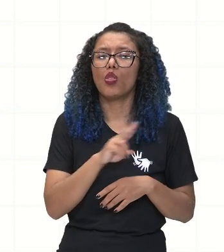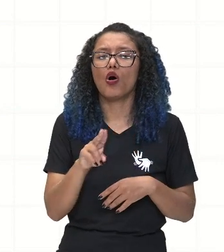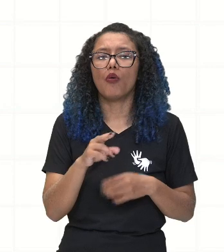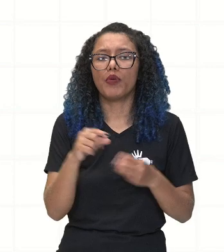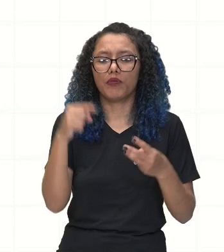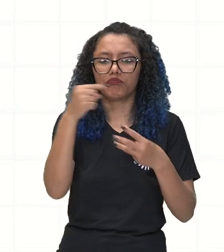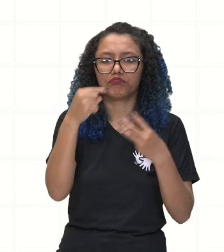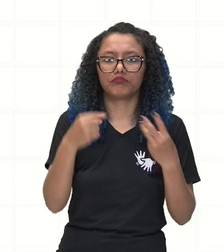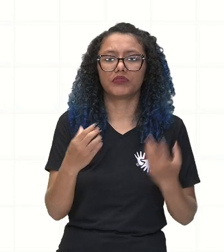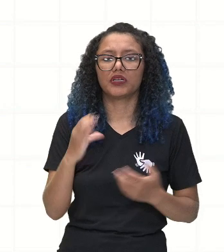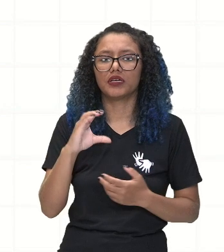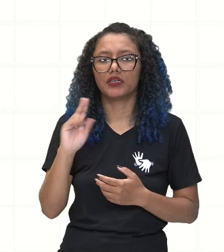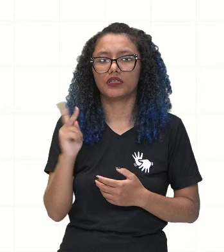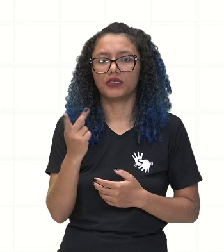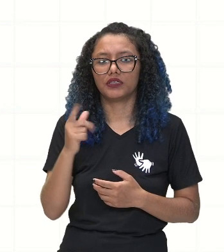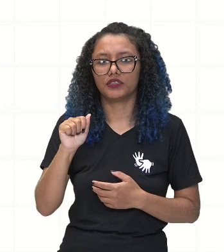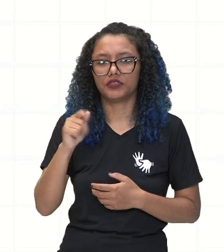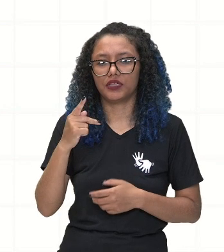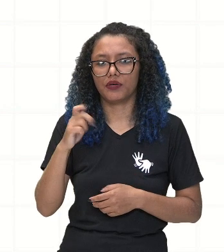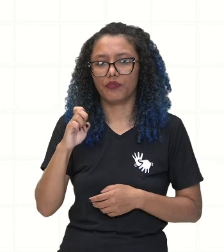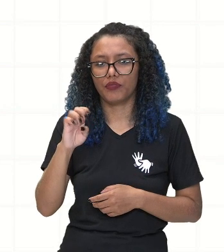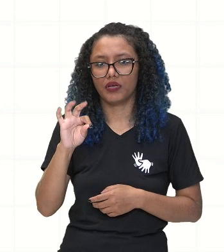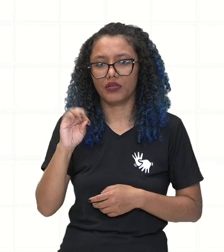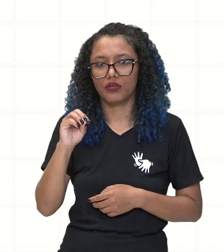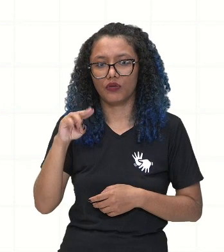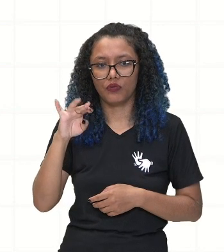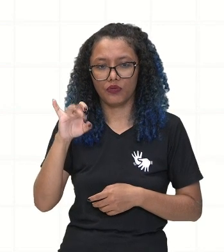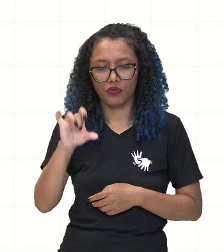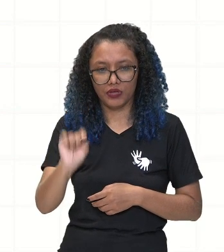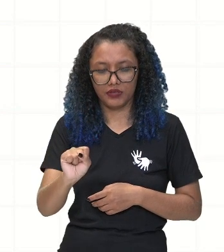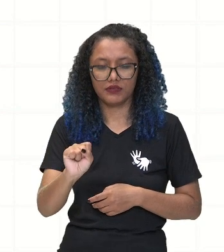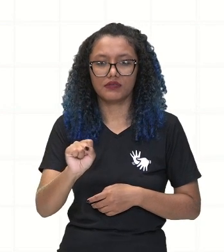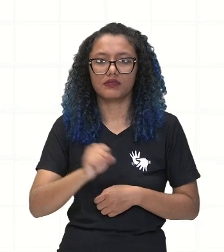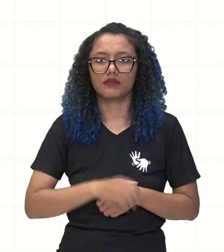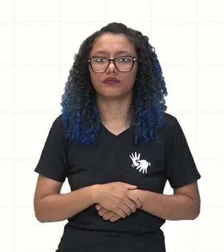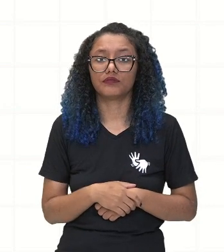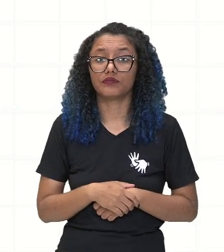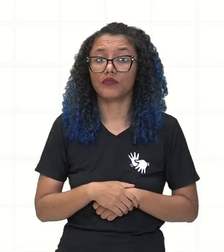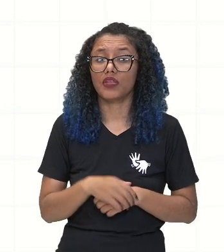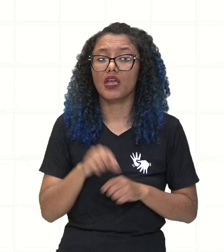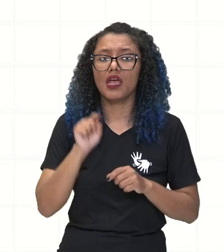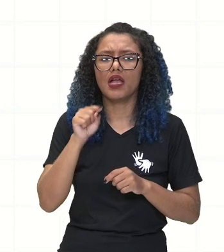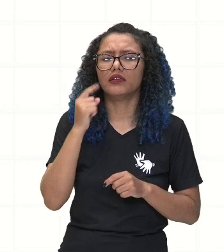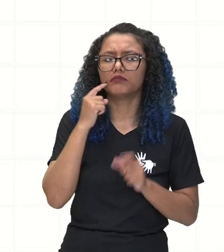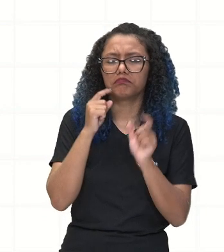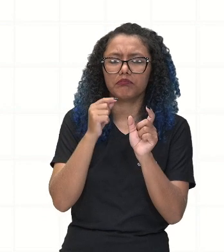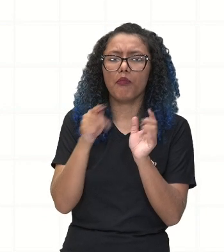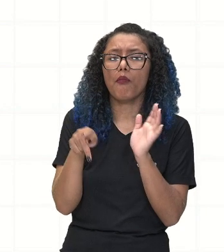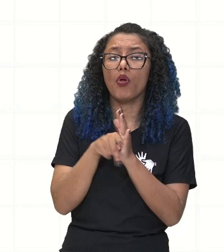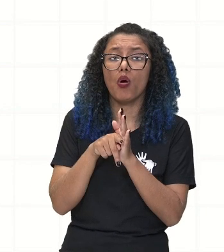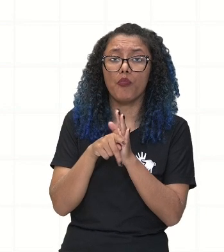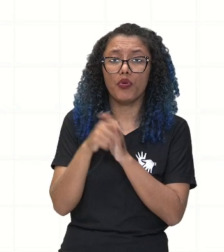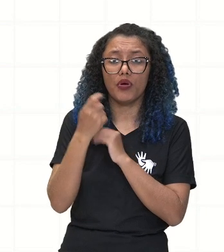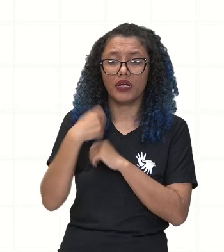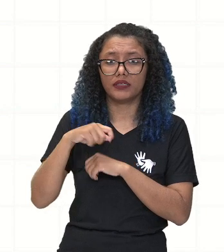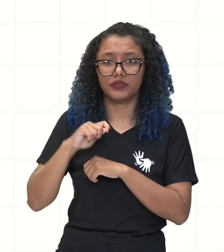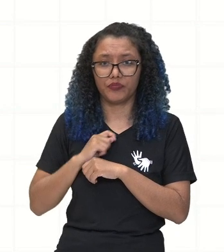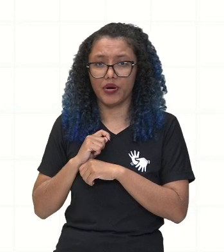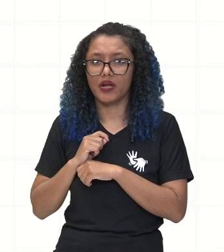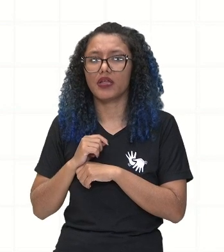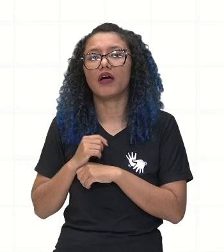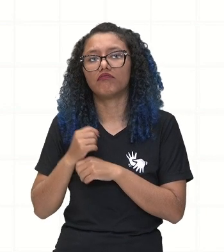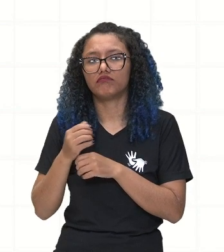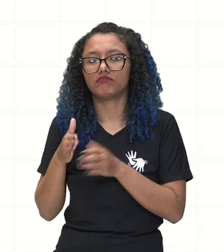que vinham da Espanha, é claro, para assumir um cargo de confiança na